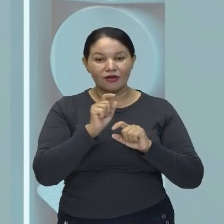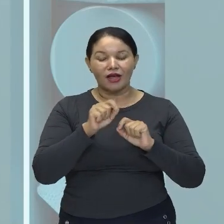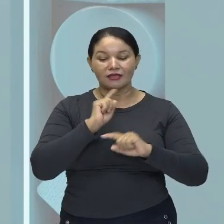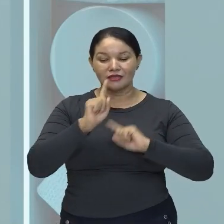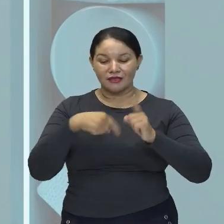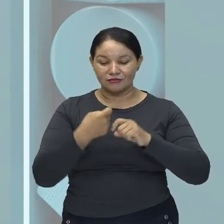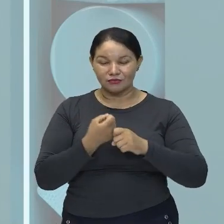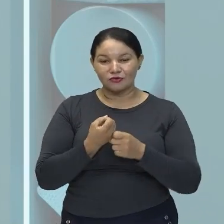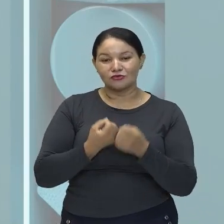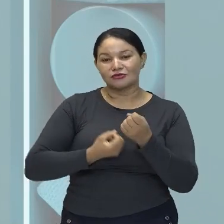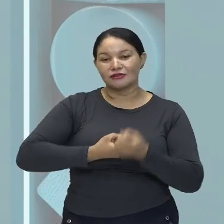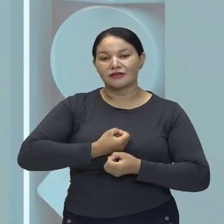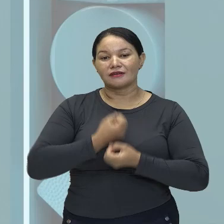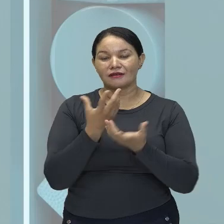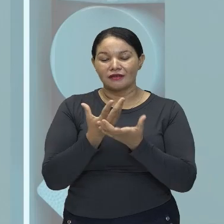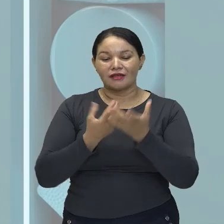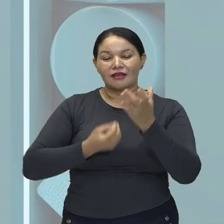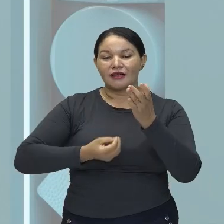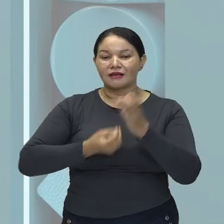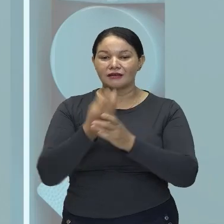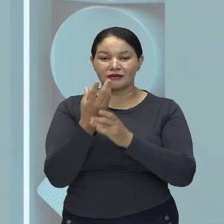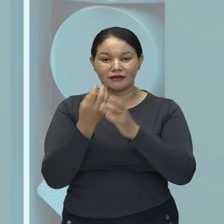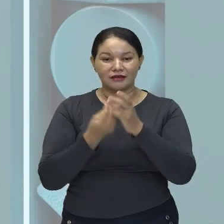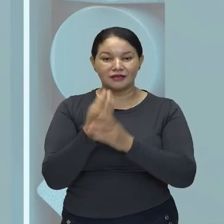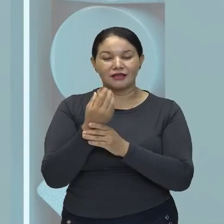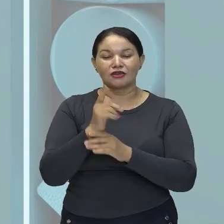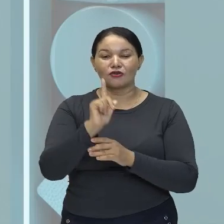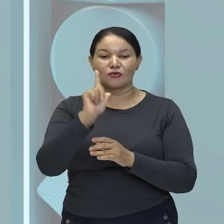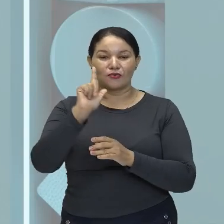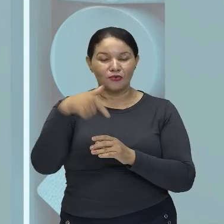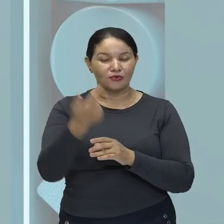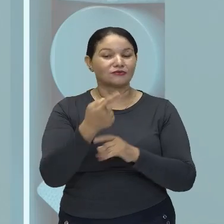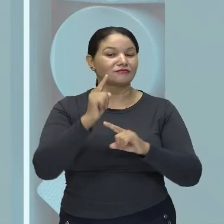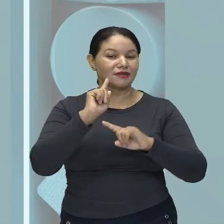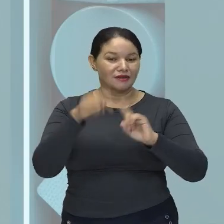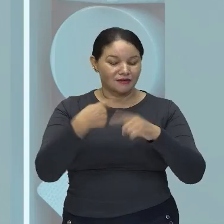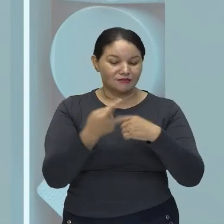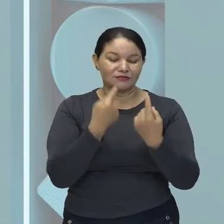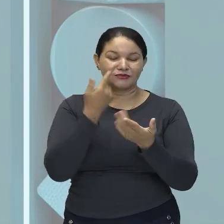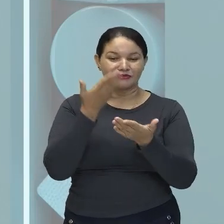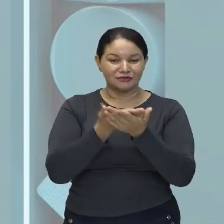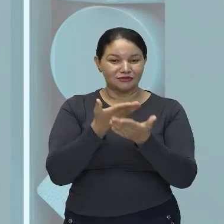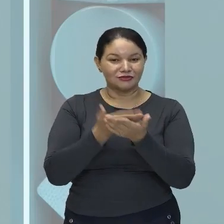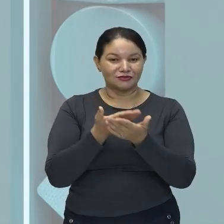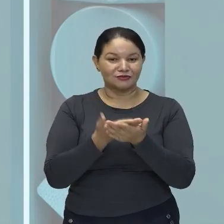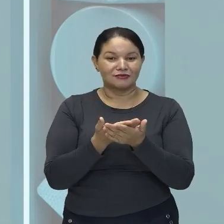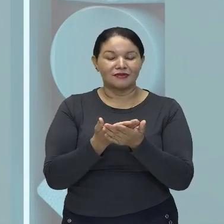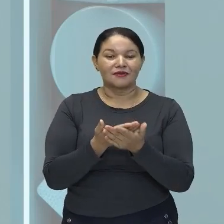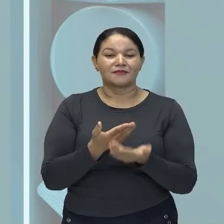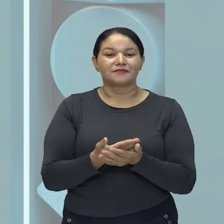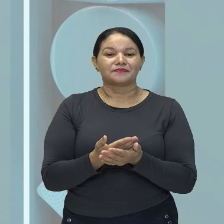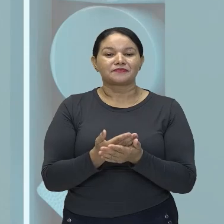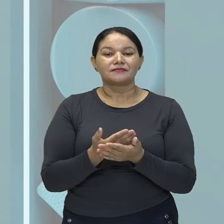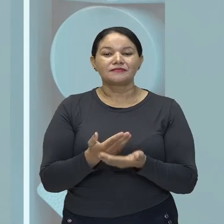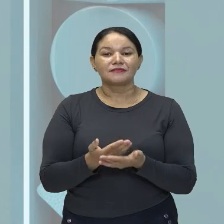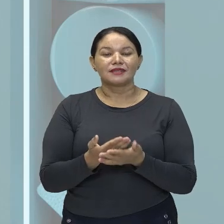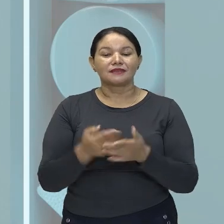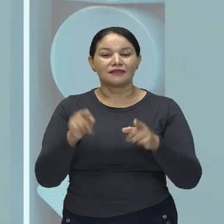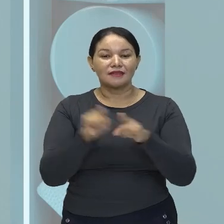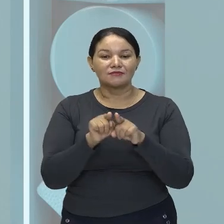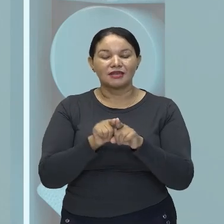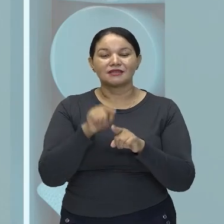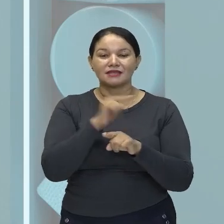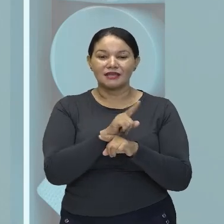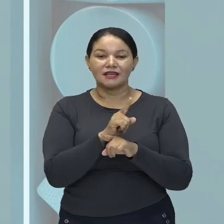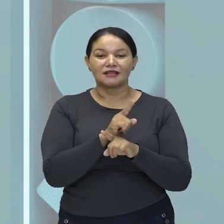esse material, certo? Que vai ser uma antropofagia, vocês vão estudar isso um pouquinho mais adiante, vão consumir, se alimentar,